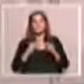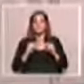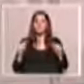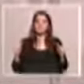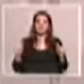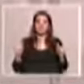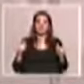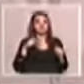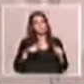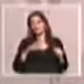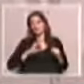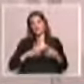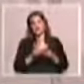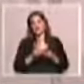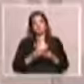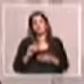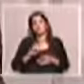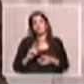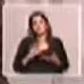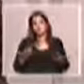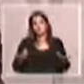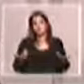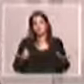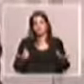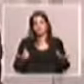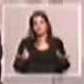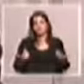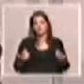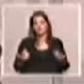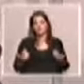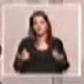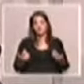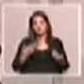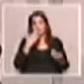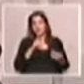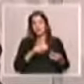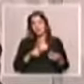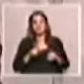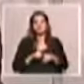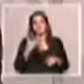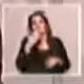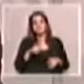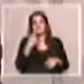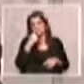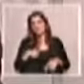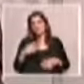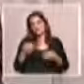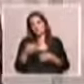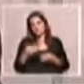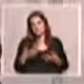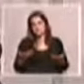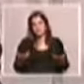vamos eliminar esse queijo. Sim. Esse queijo aleitado. Tomar isso como uma deficiência. Exatamente. Okay?